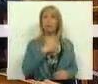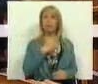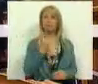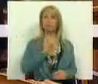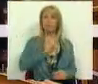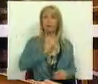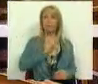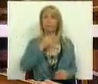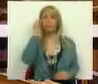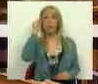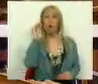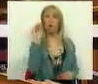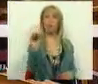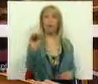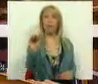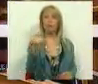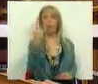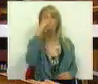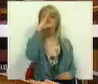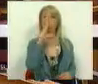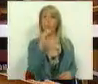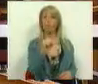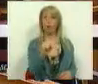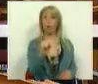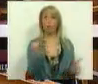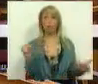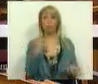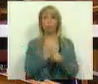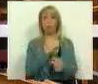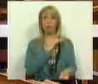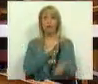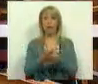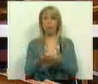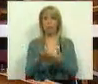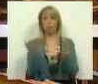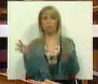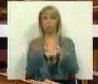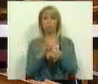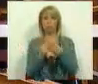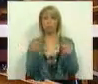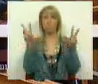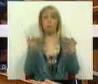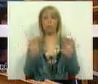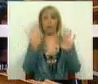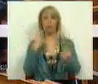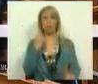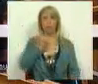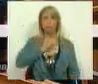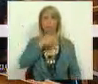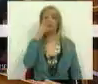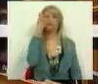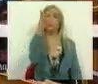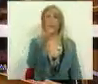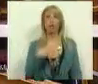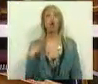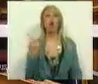de fazer recomendações a um Governo que nada tem feito nesta matéria. Mas devo dizer que nós